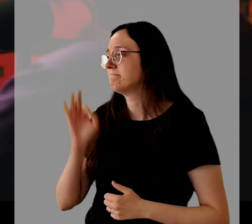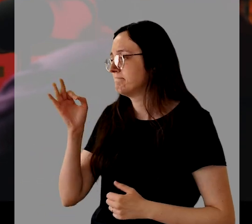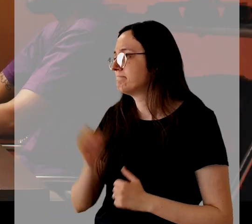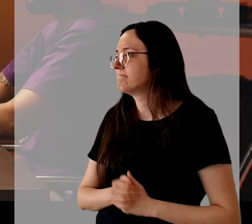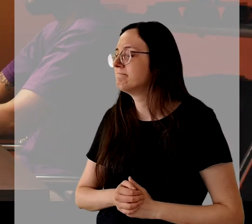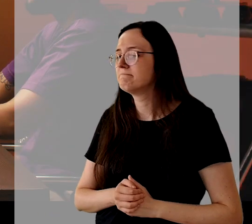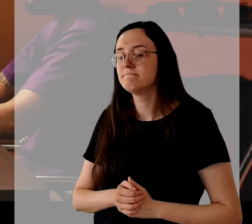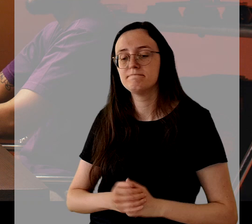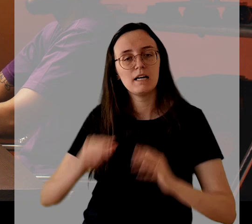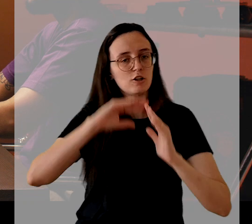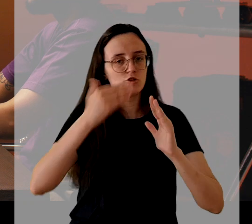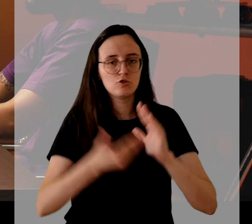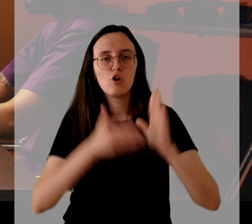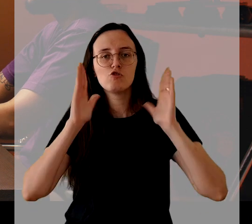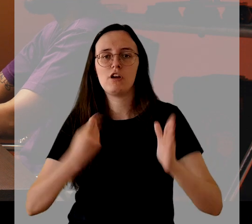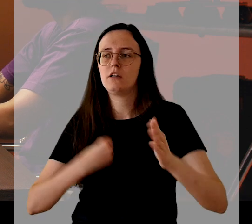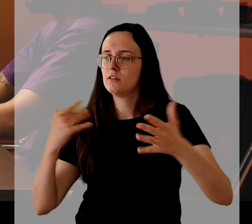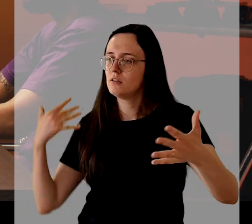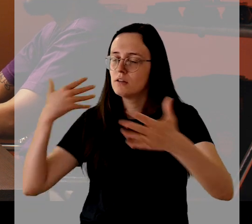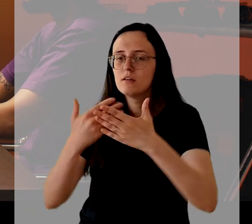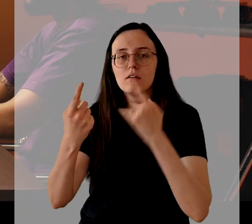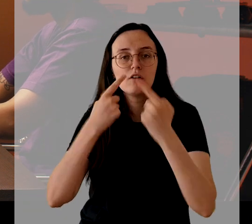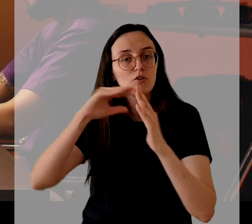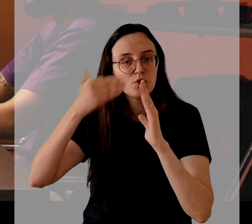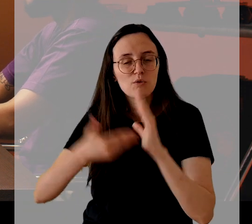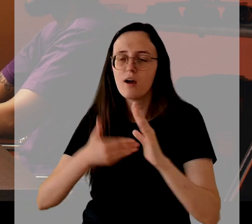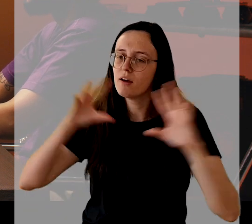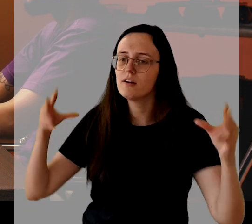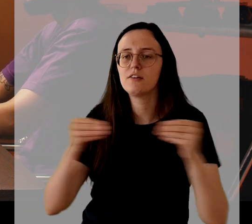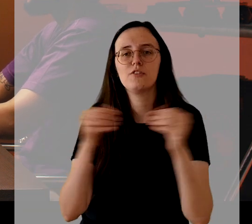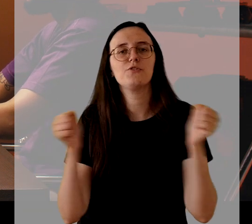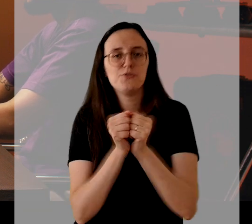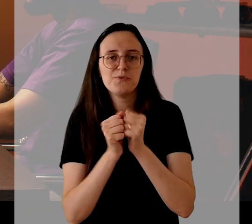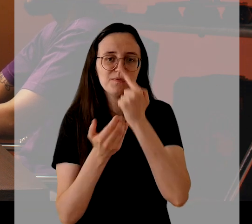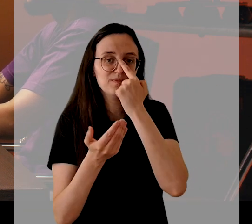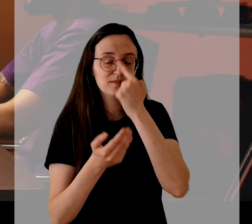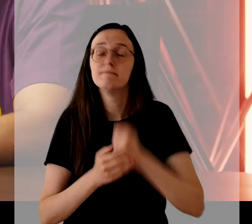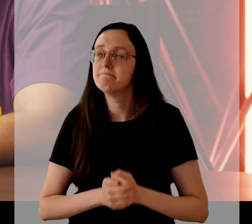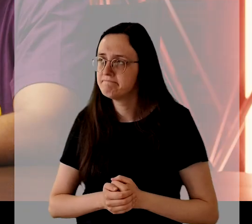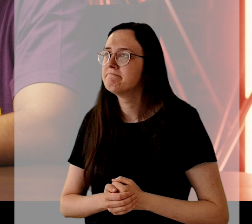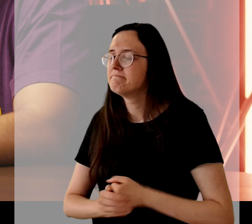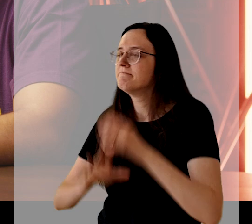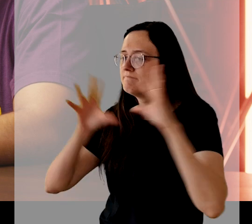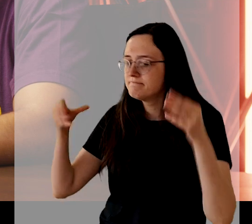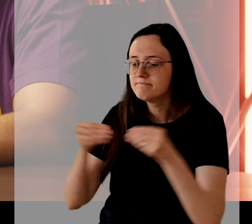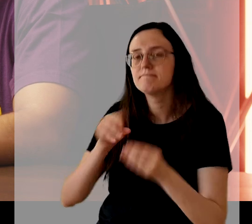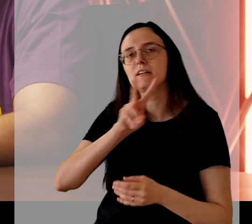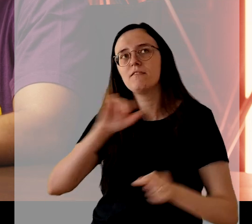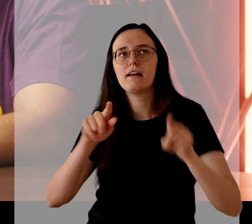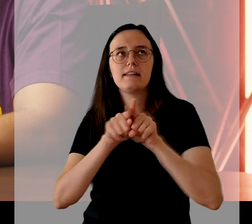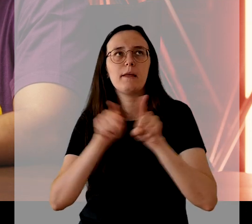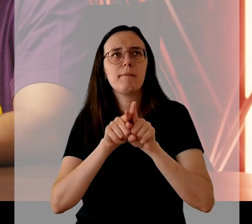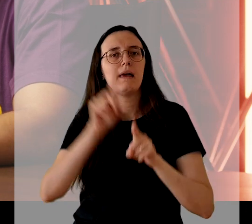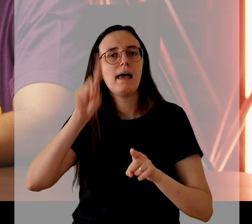Isso. Então vai pegar todo esse aparato que ele já teve desde os diálogos e tudo mais e vai juntar tudo, né? Vai juntar, vai